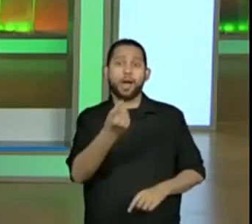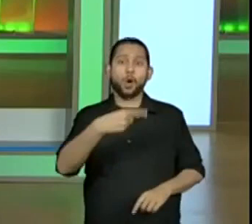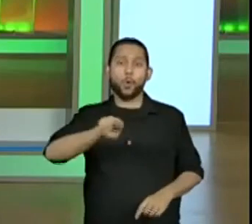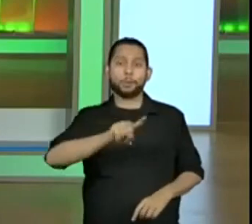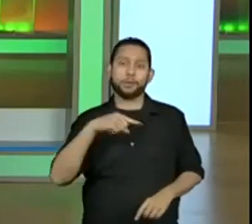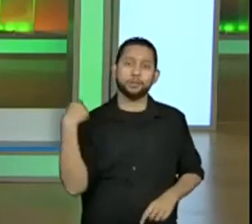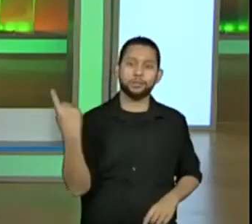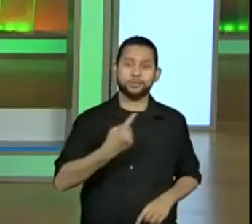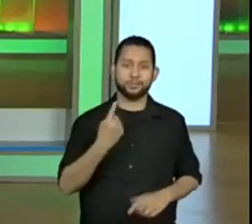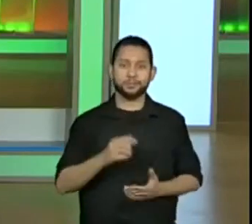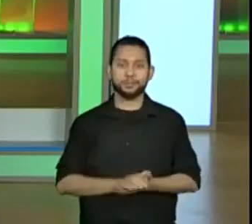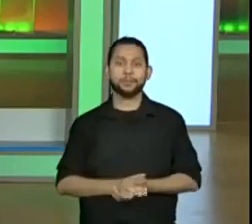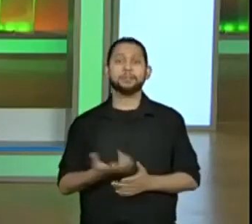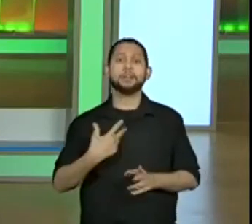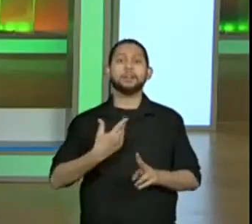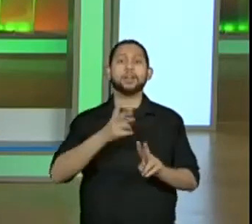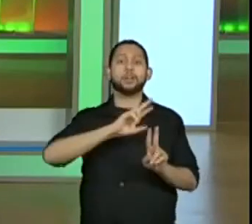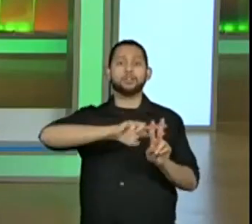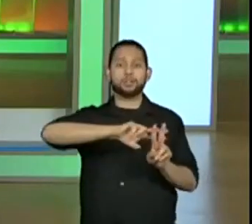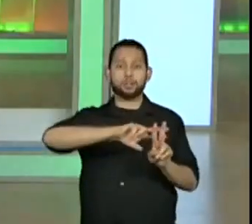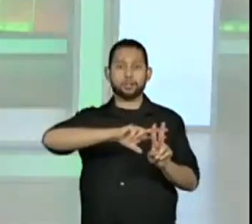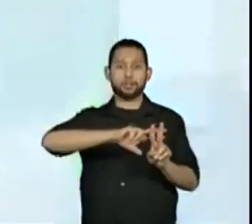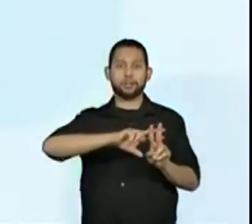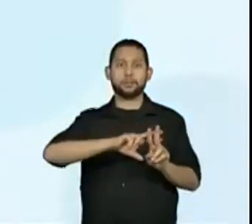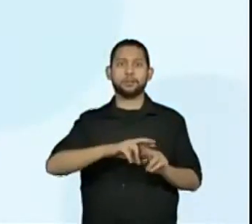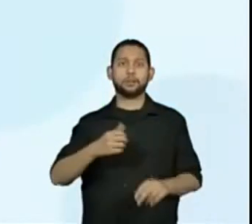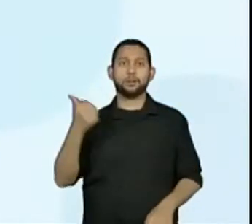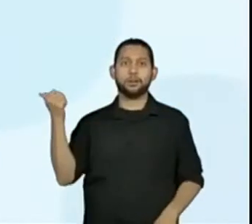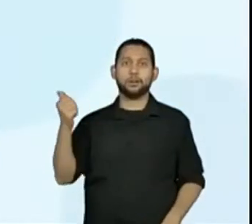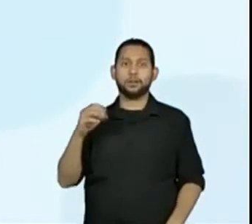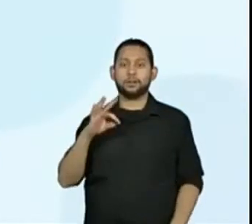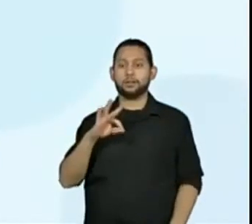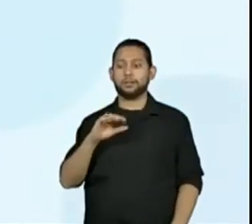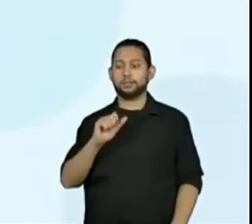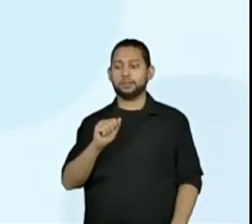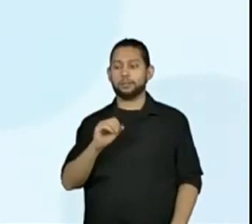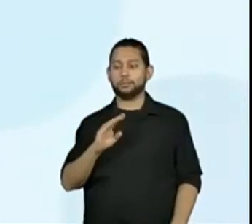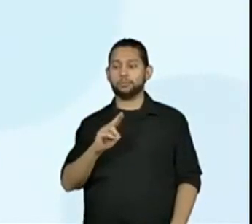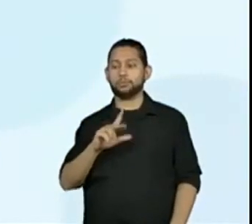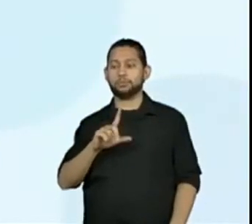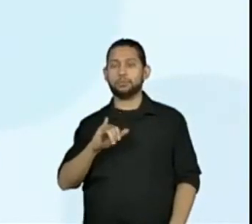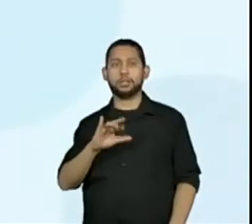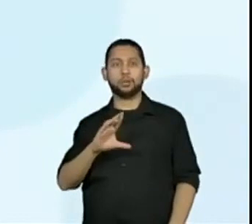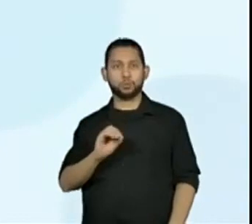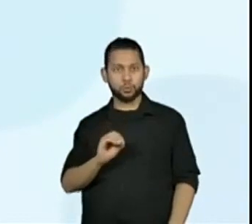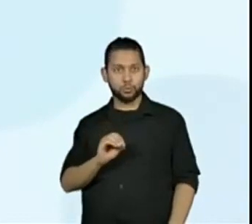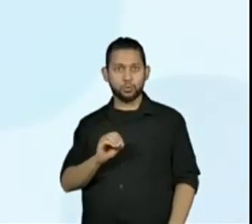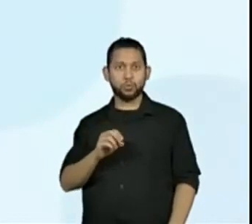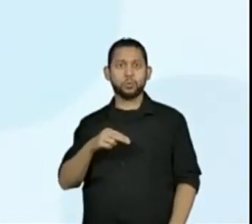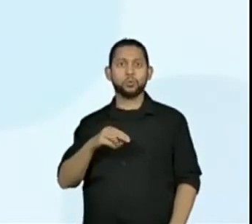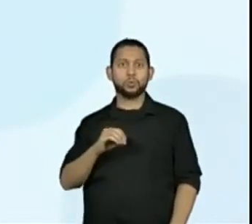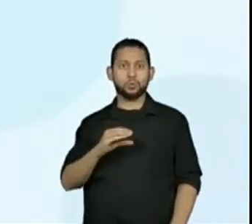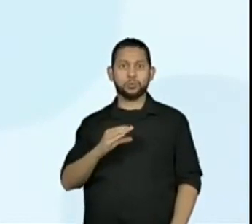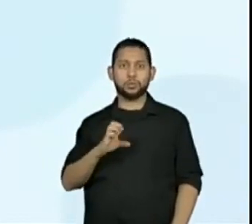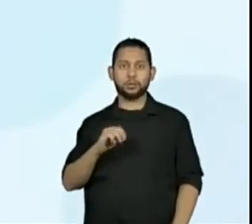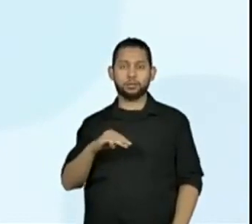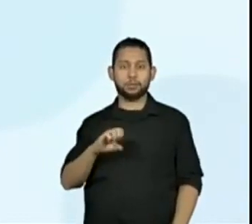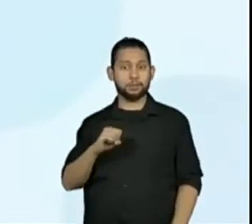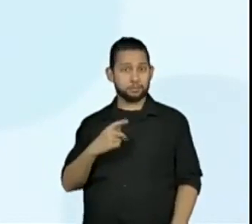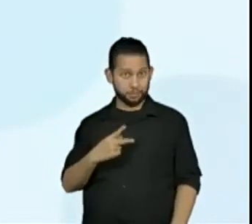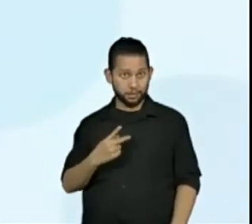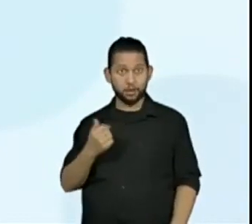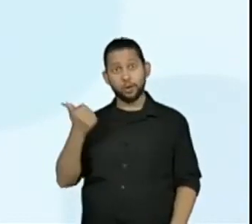Certo? Ó, usem as hashtags tabuleiro no CMSP e